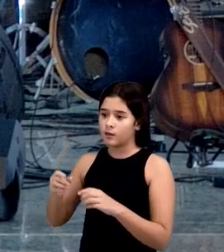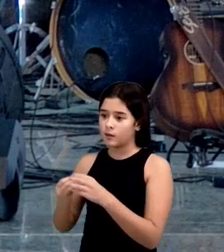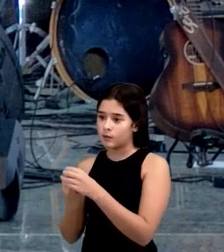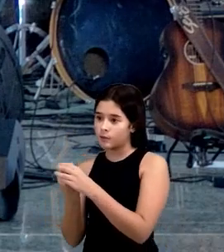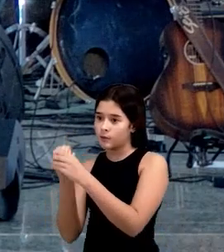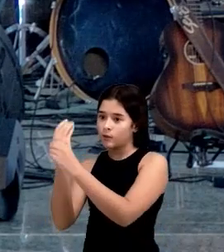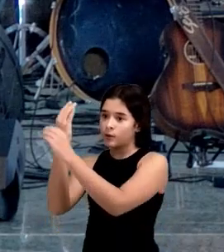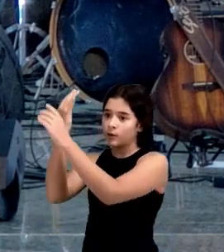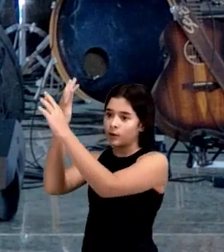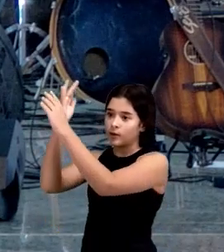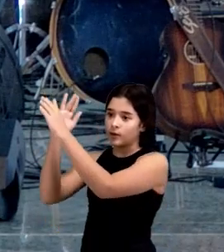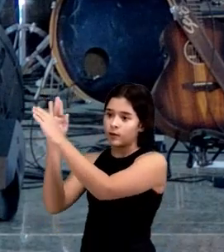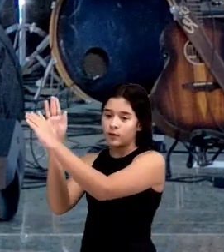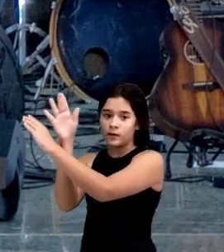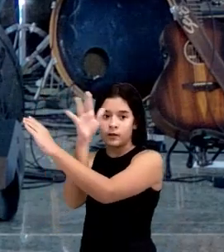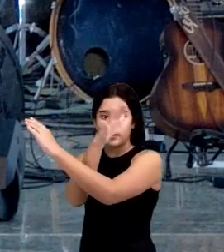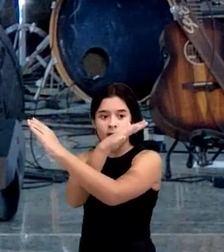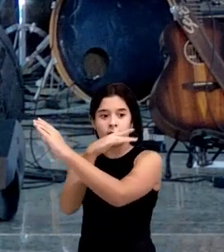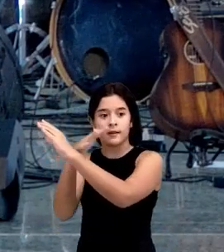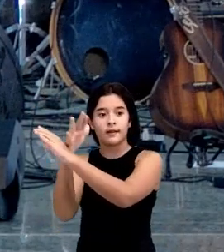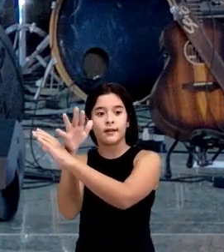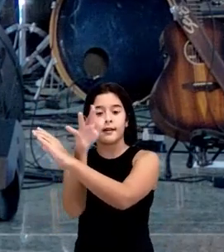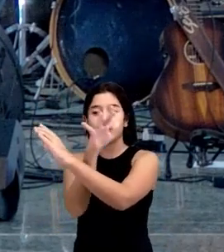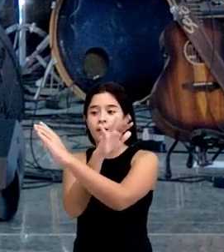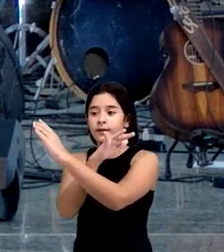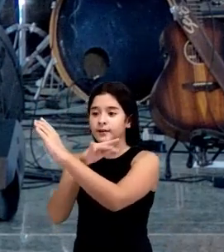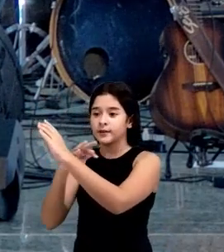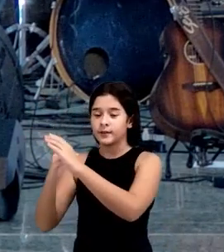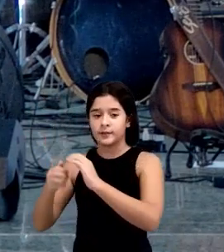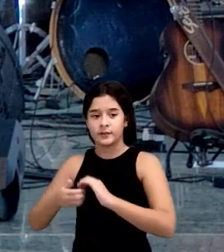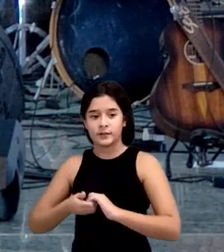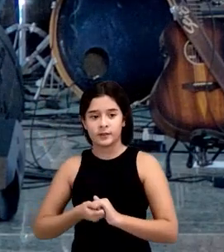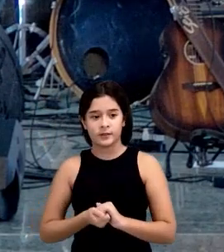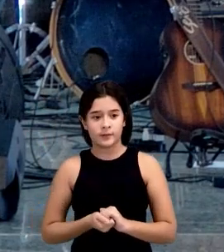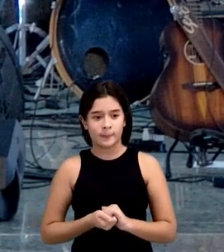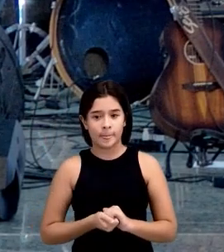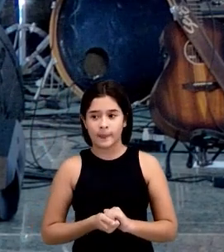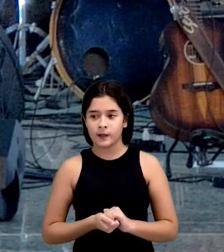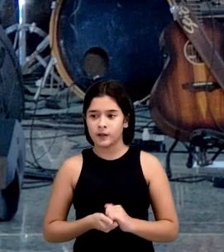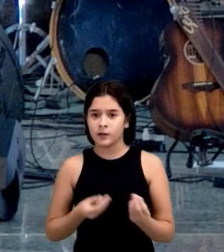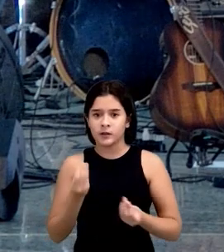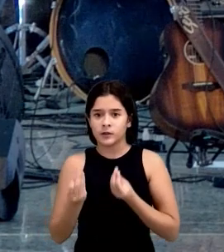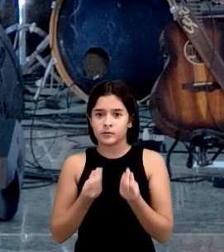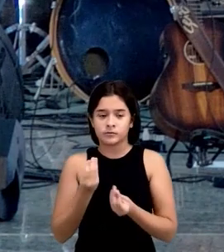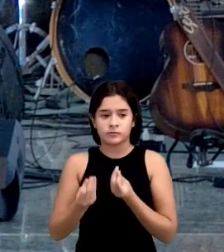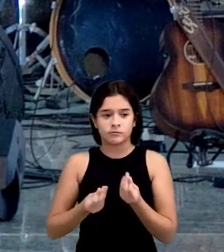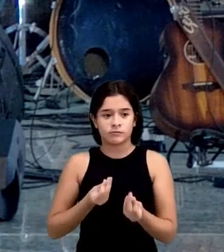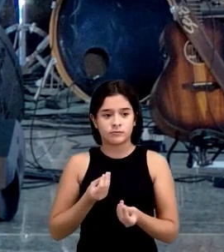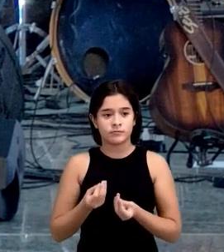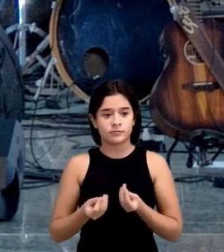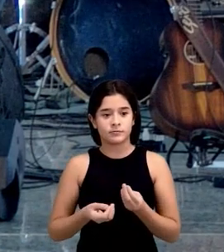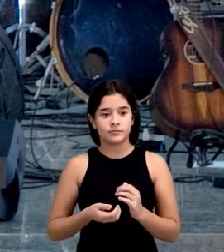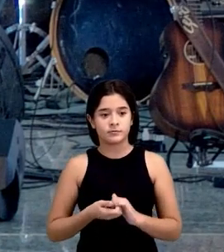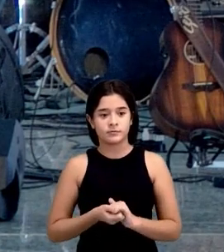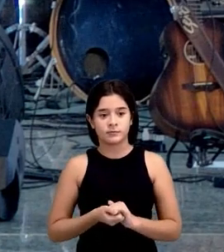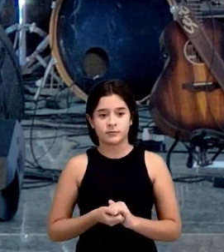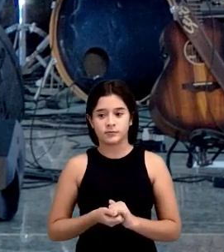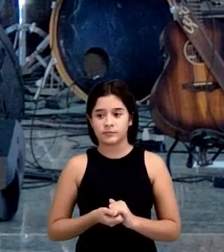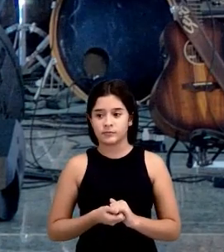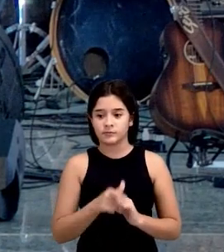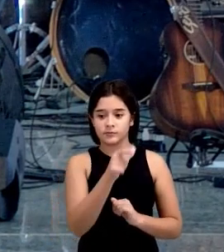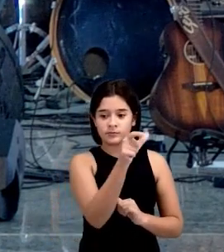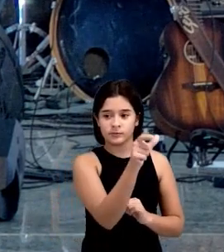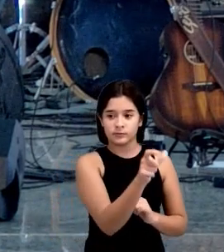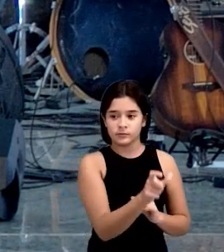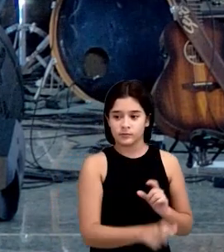assim, que absurdo se algum projetista chegar para você colocando isso na planta da sua casa, vai dizer, você está louco? É exatamente